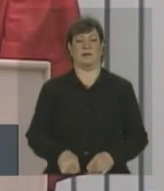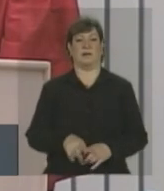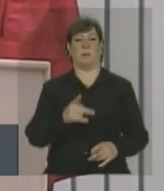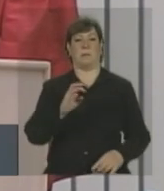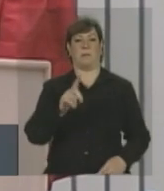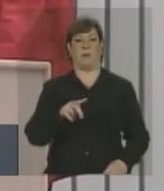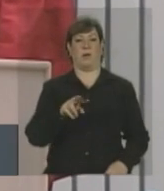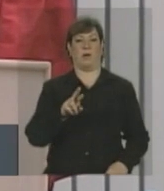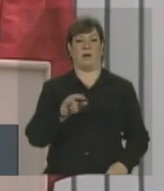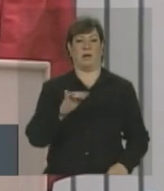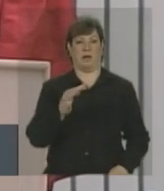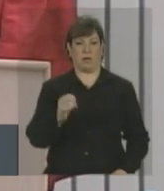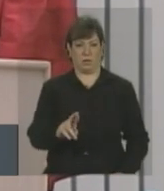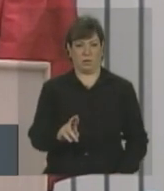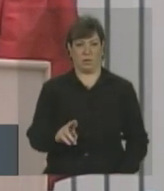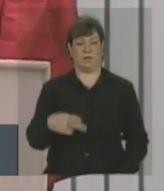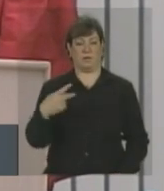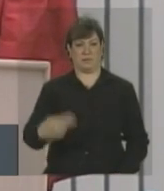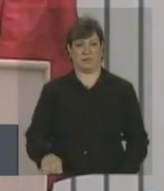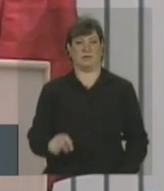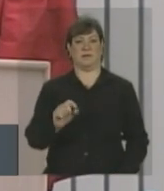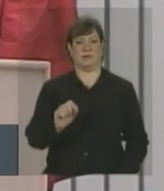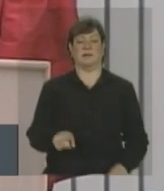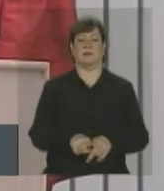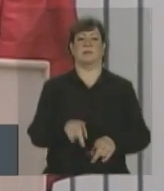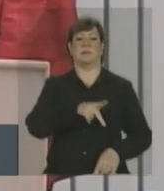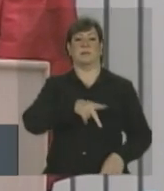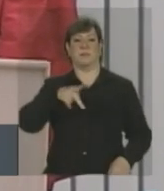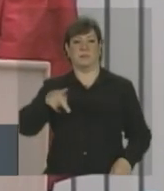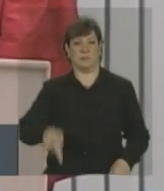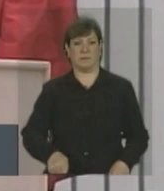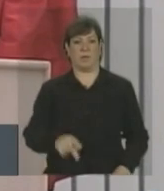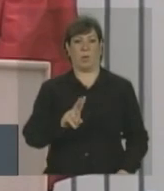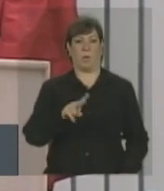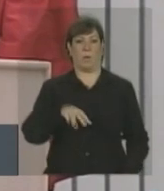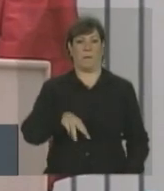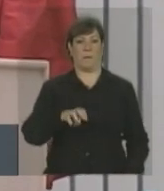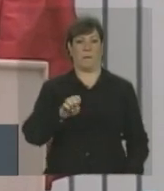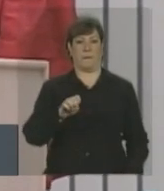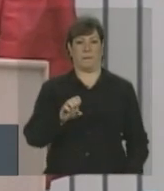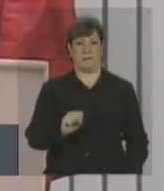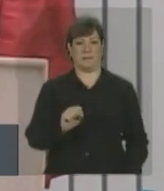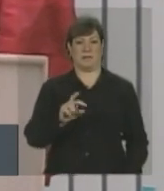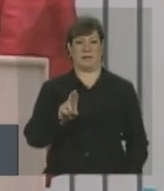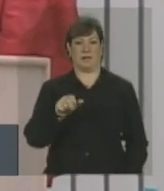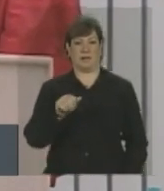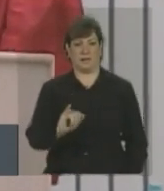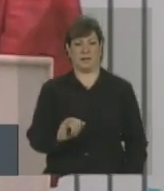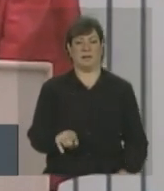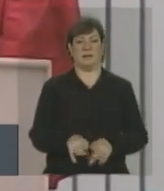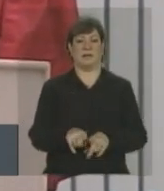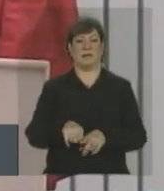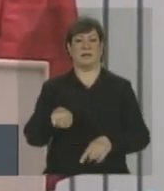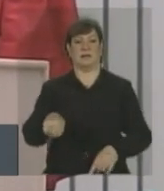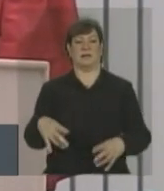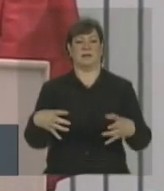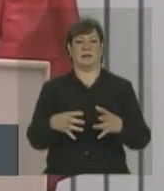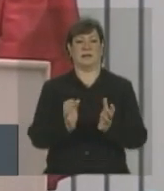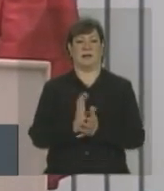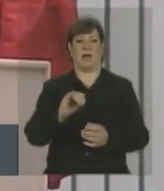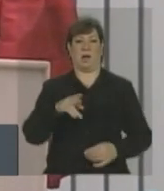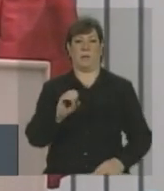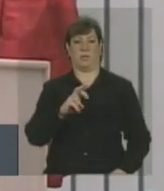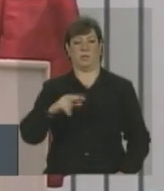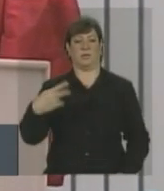pró-reitor da Universidade de Delhi. Professor Umesh Rai, diretor do Campus Sul da Universidade